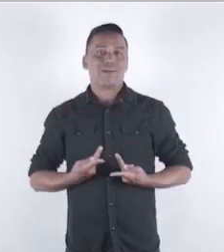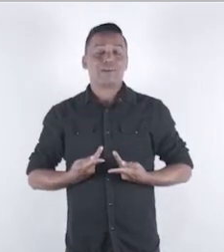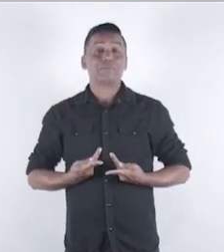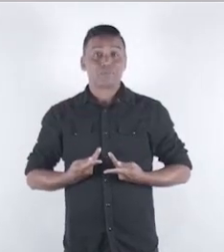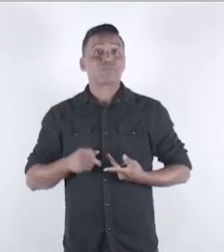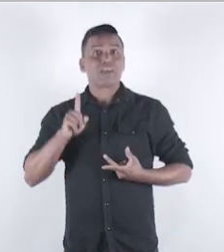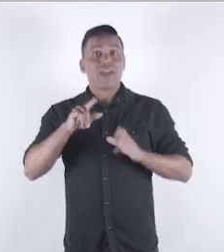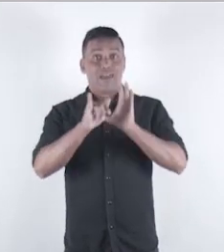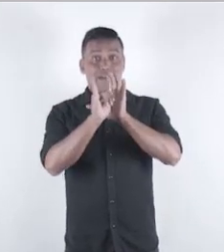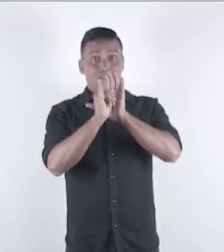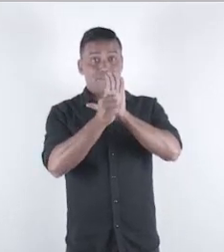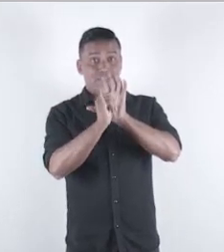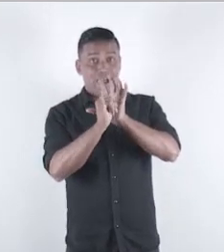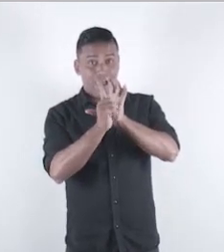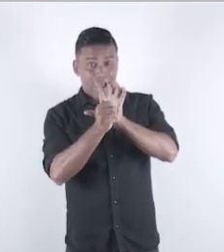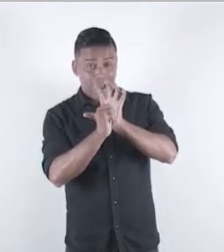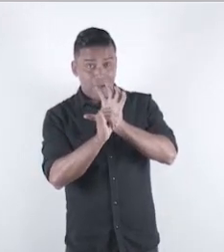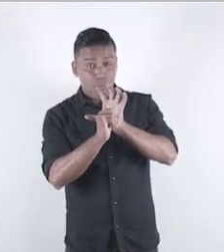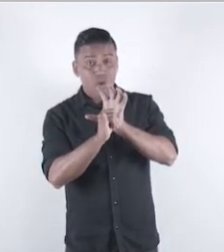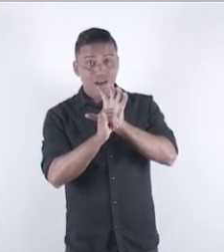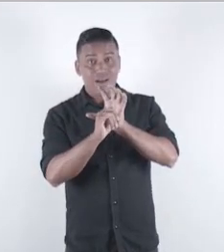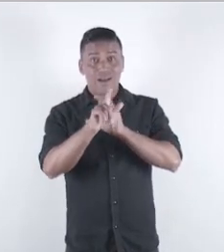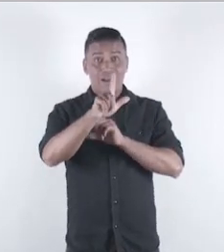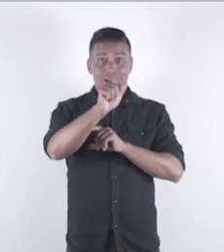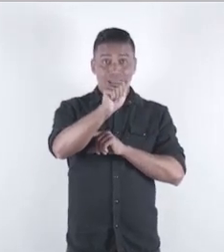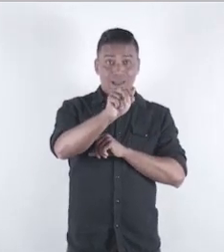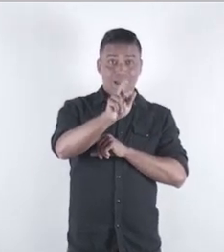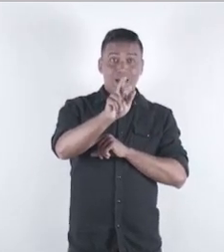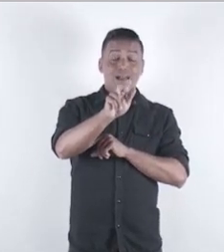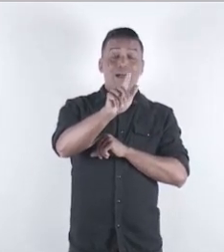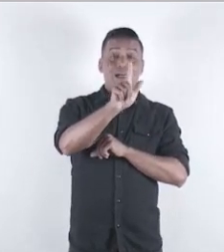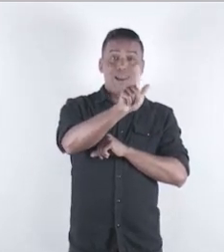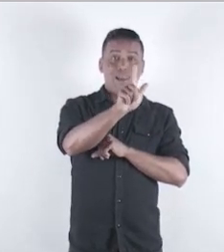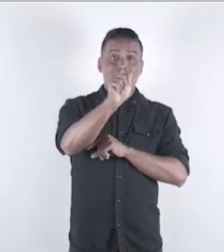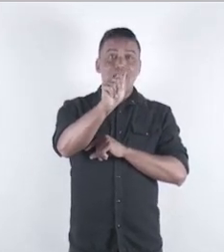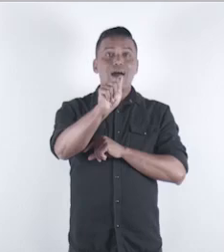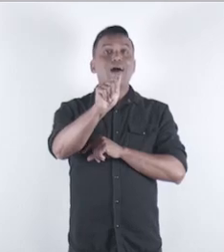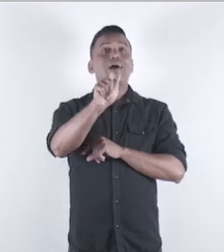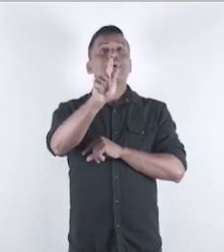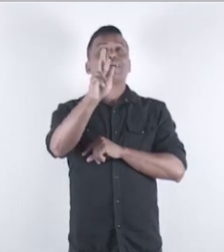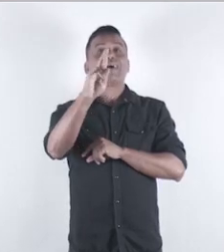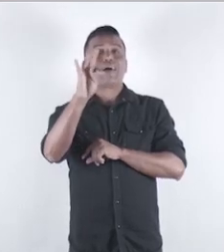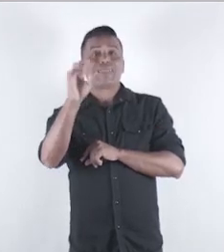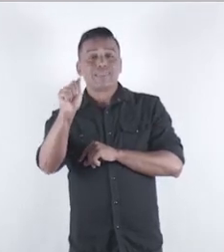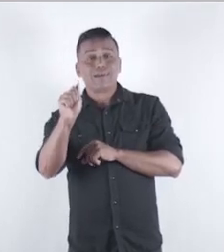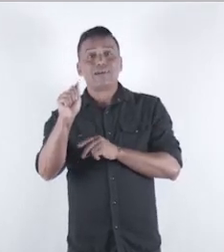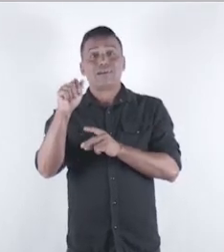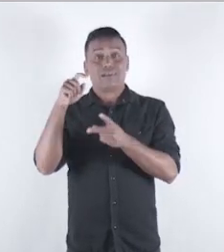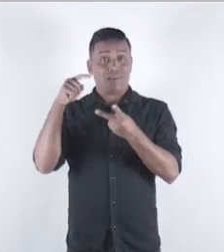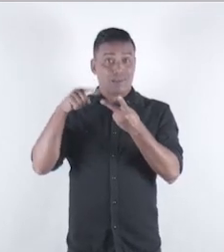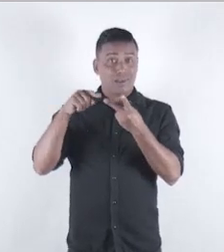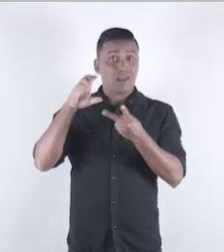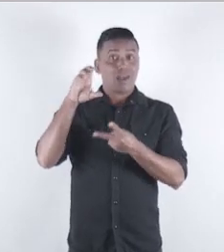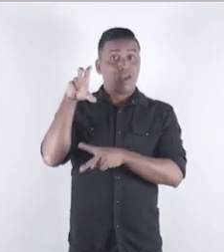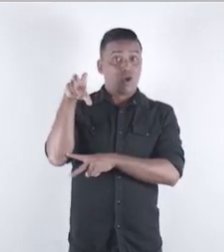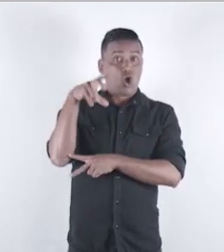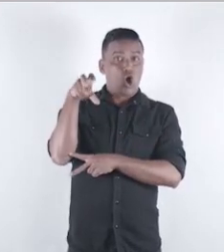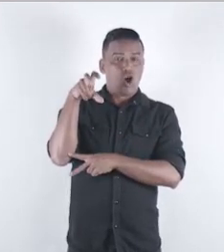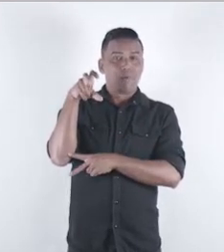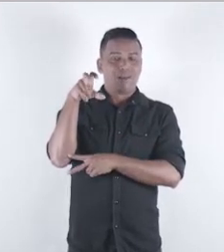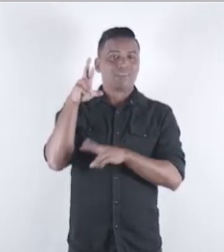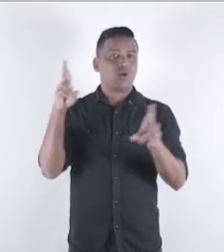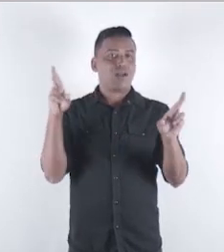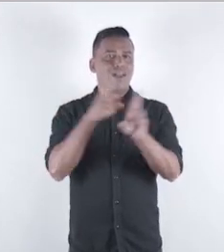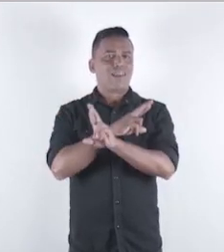que tem a Lagarta e a Cobra como personagens principais e elas vão viver nessa história um tipo de relação que é muito comum a